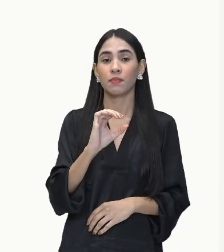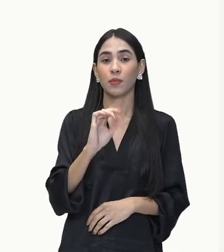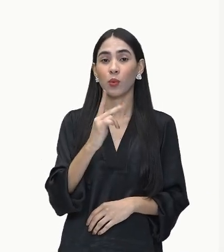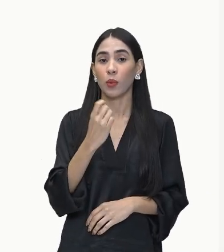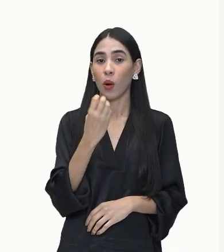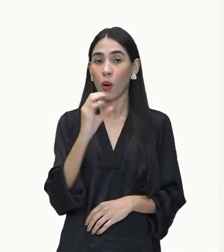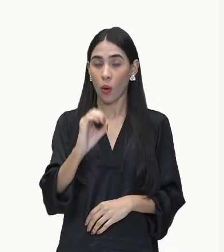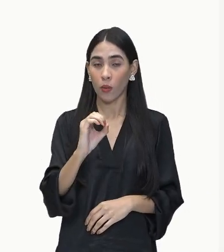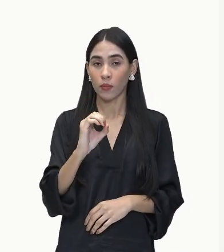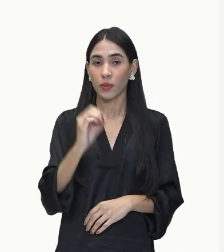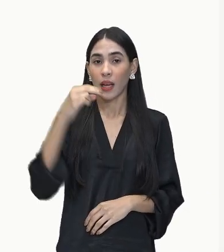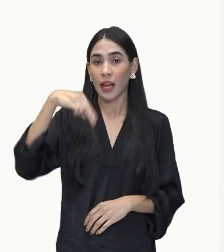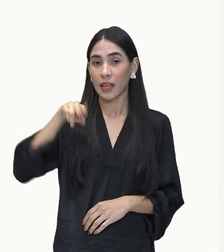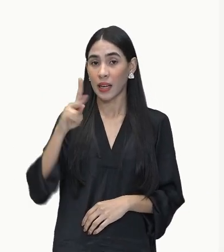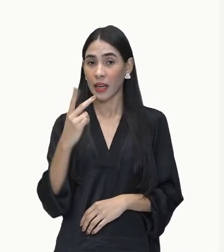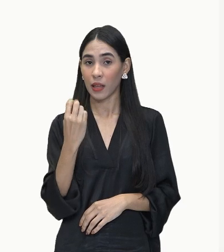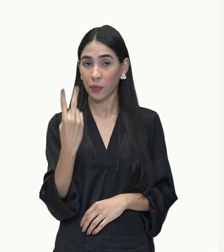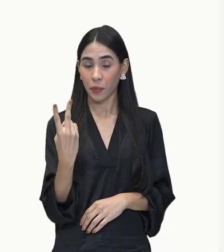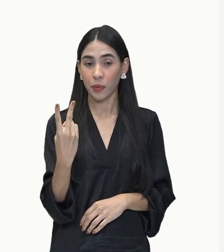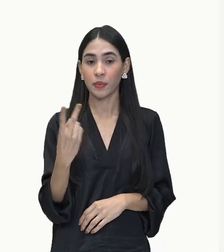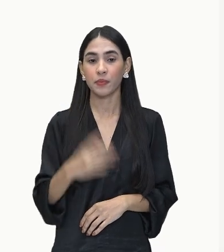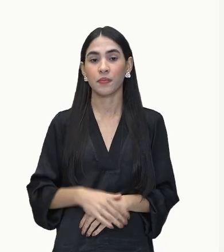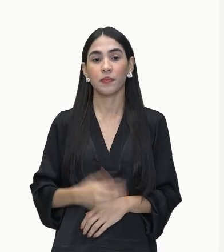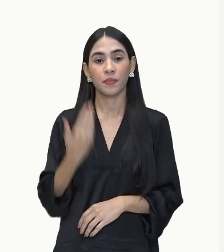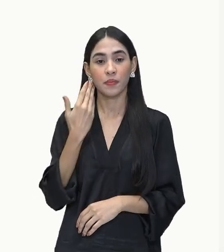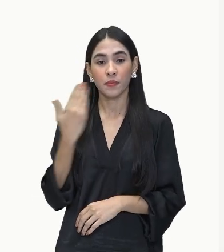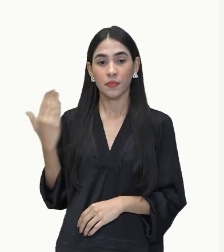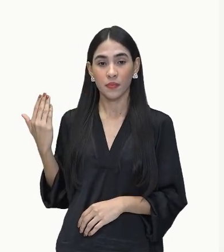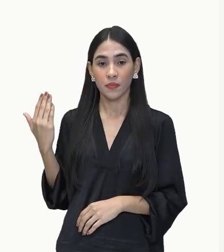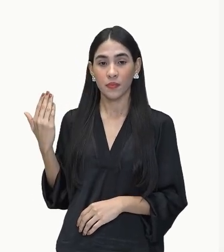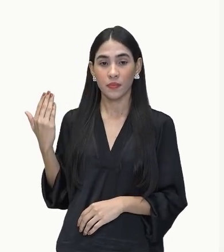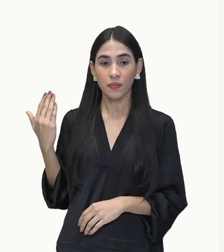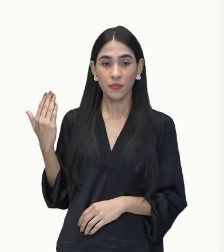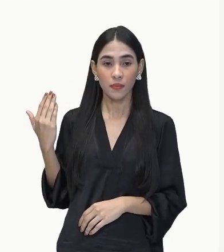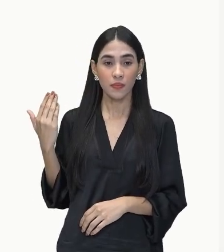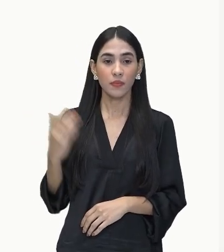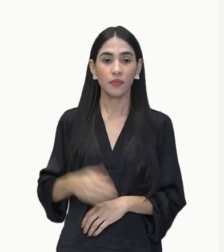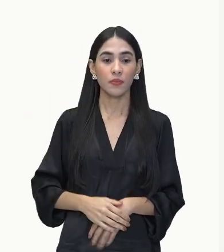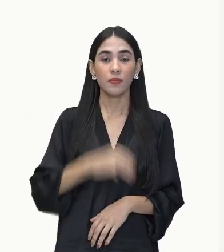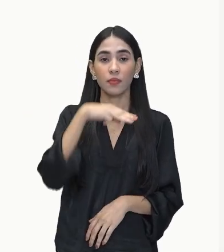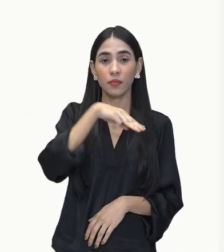NH2, e aí aqui teria só o hidrogênio para completar. Seria